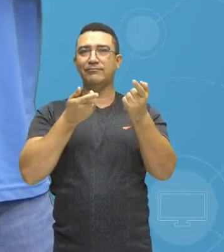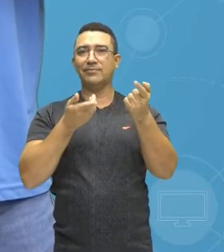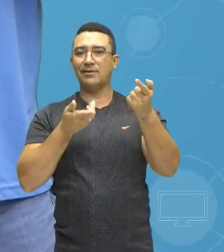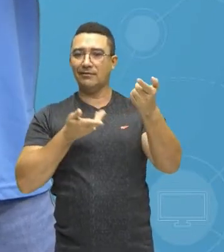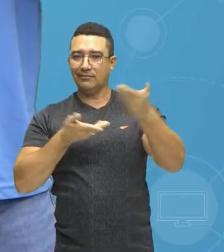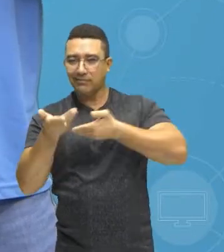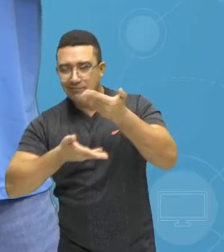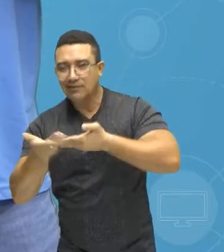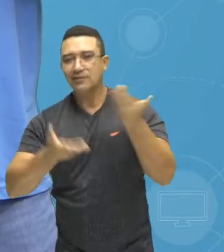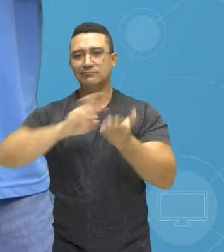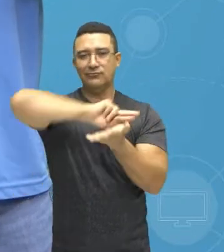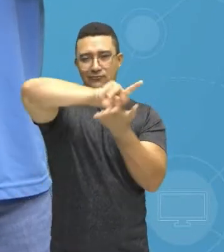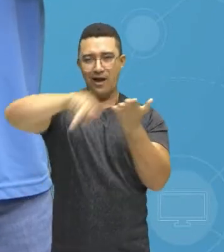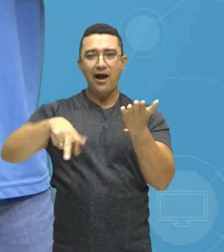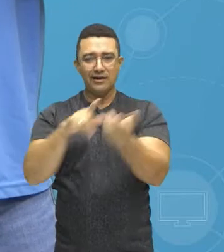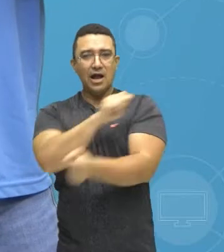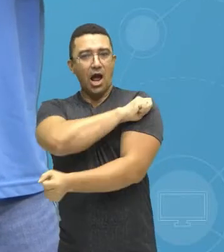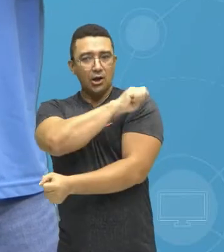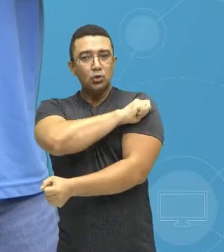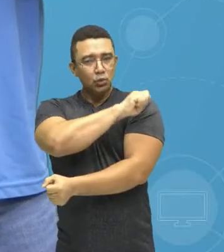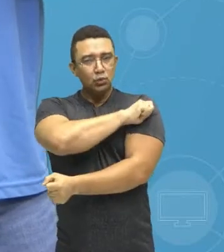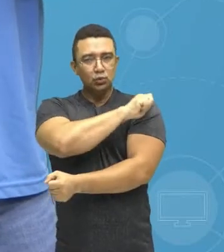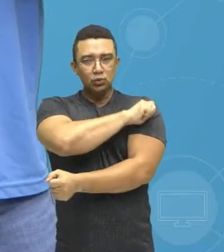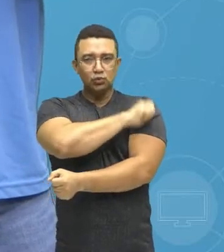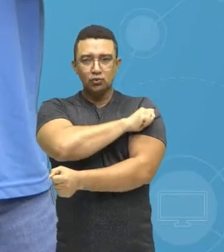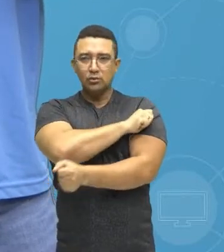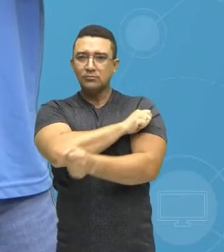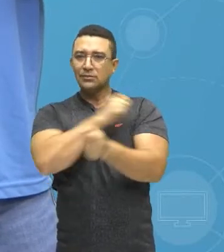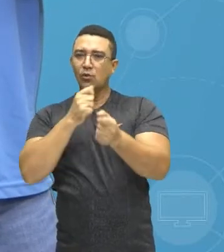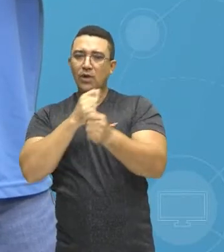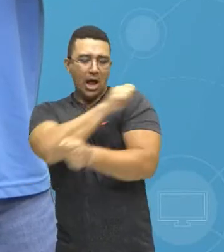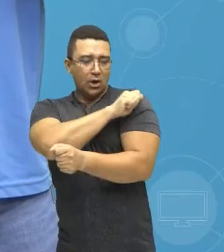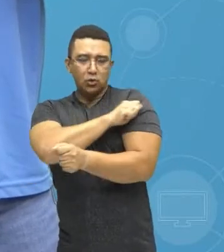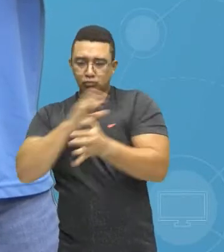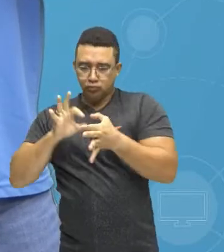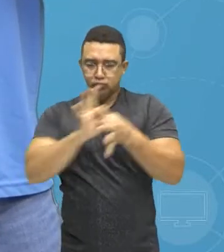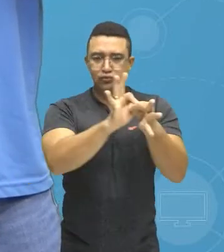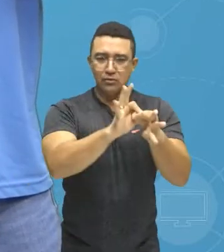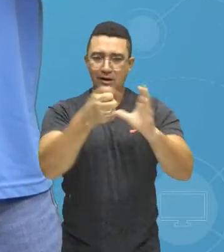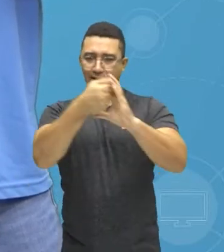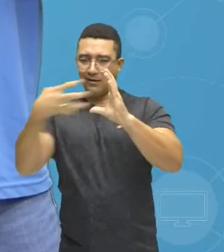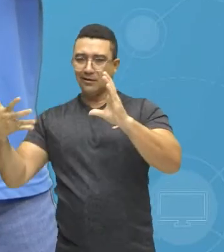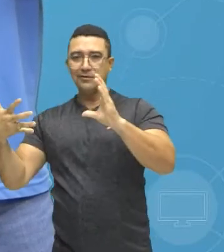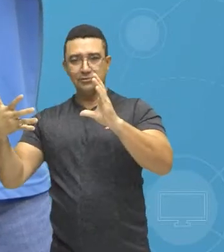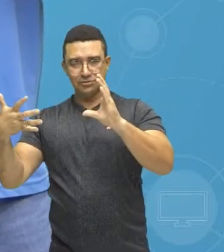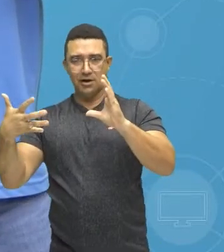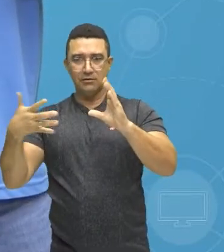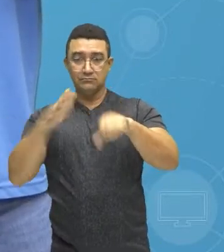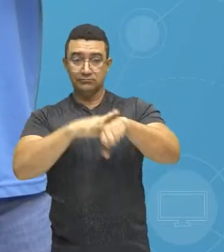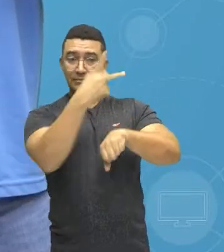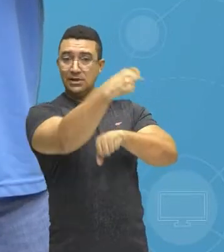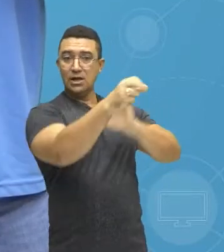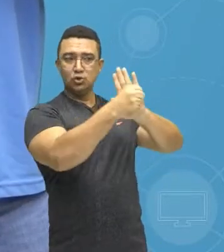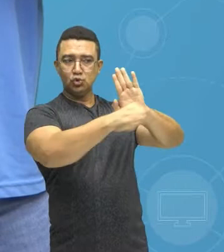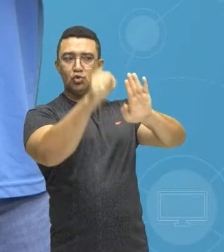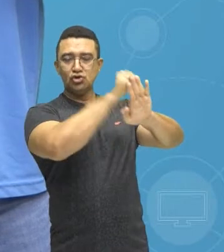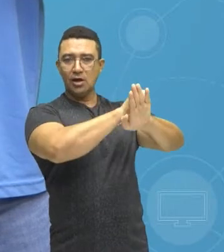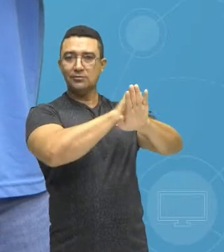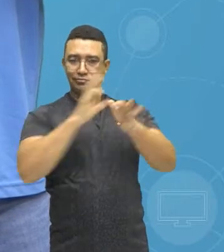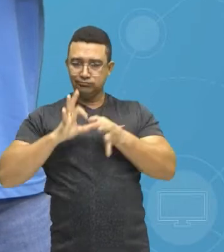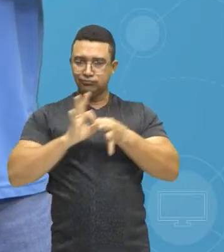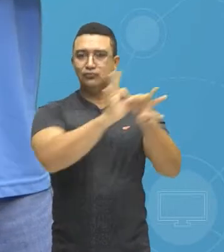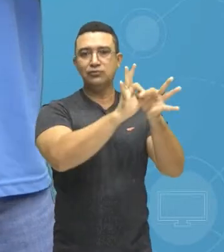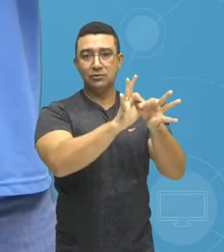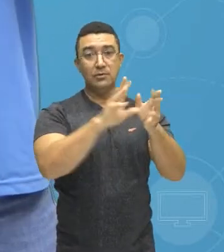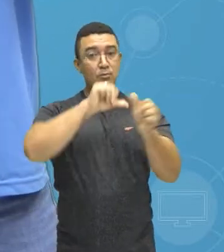ele está ligando o aluno à característica dele, né? Que ele tornou-se ativo. Houve ali uma mudança de estado